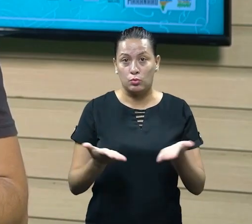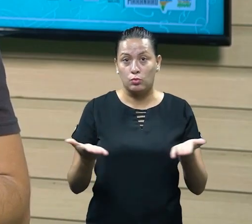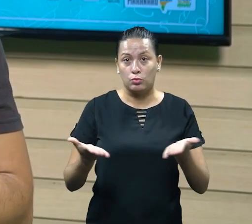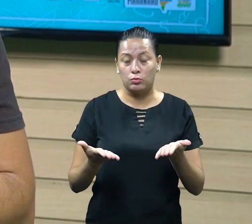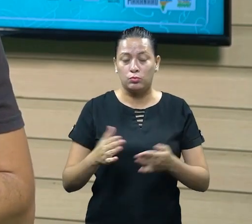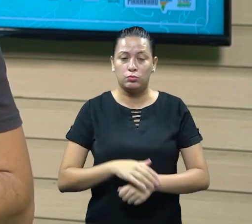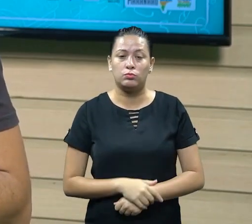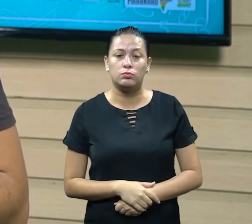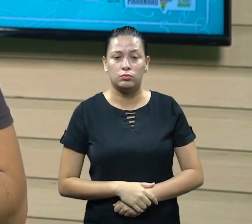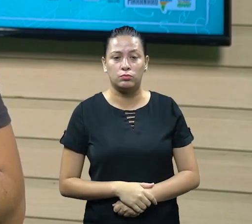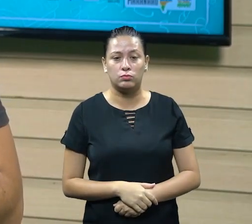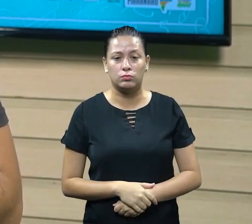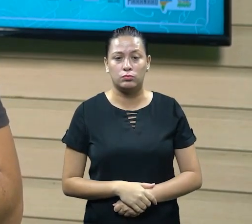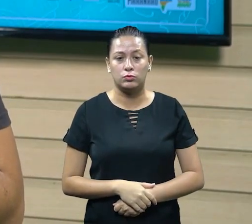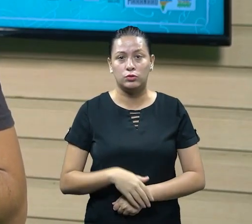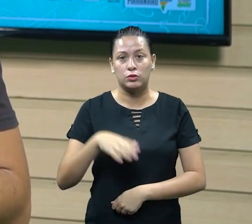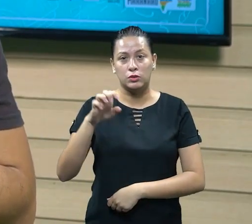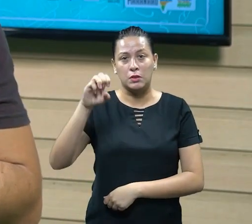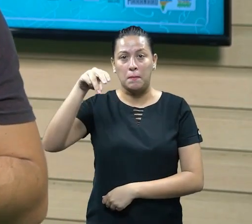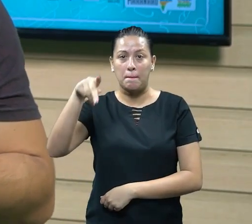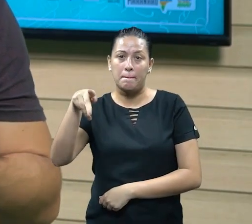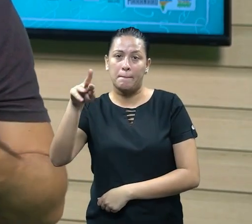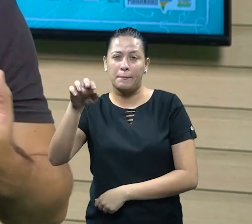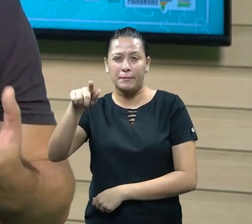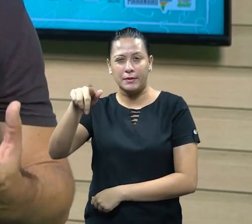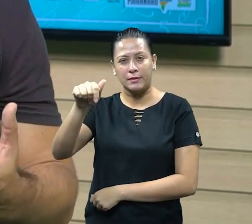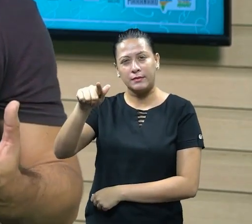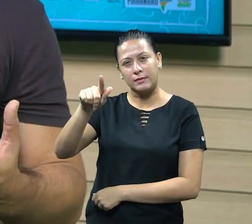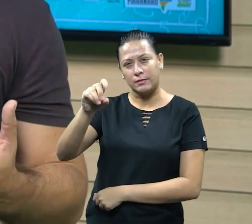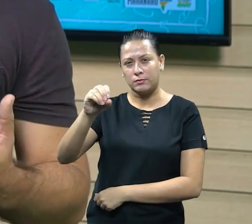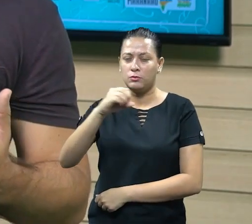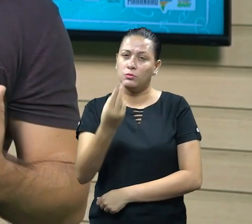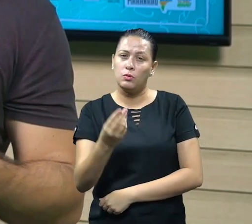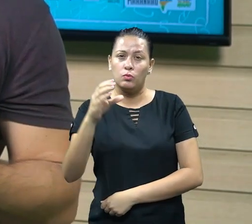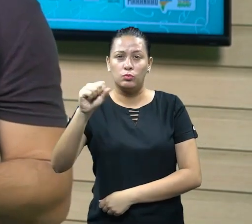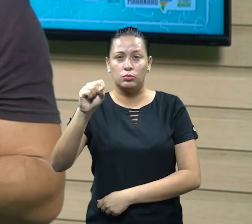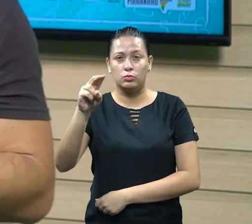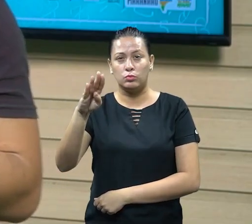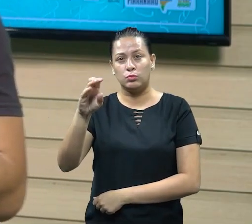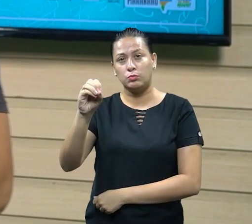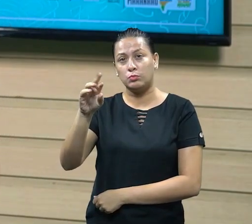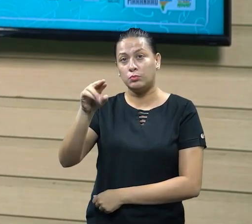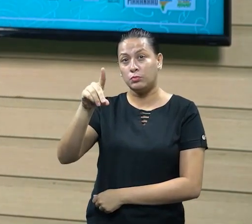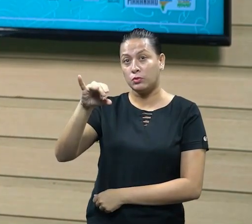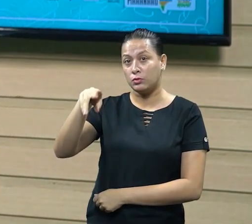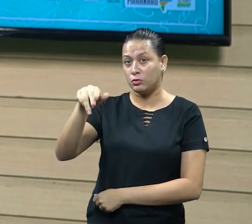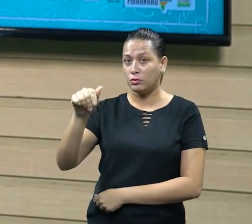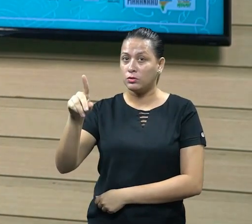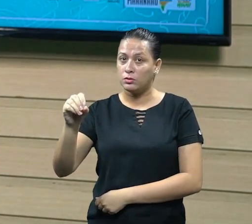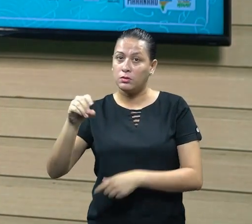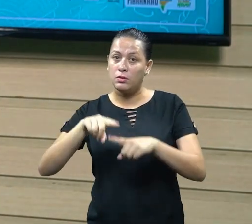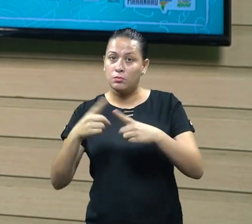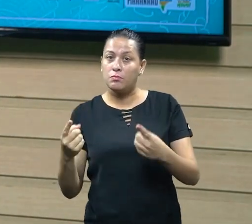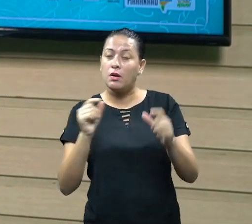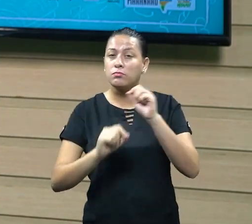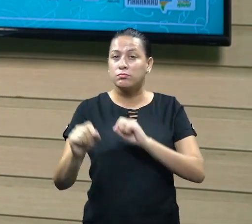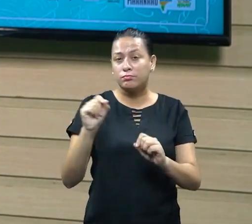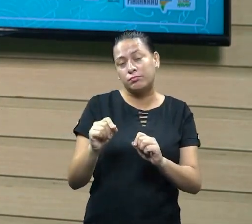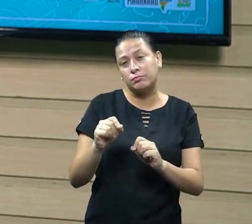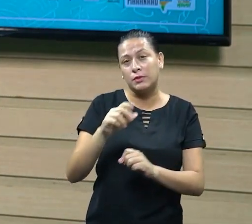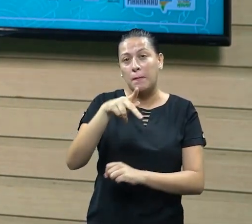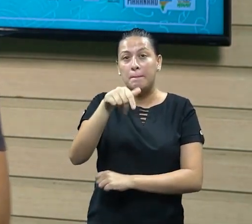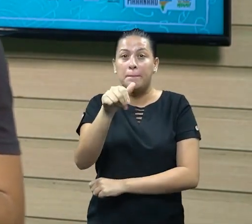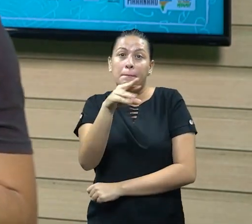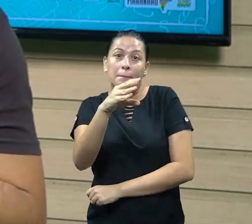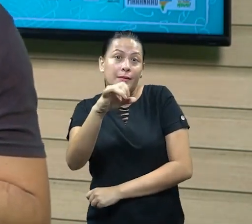empregado, muito menos de subordinado e nem mesmo de colaborador. Hoje a gente pode chamar de parceiro, de